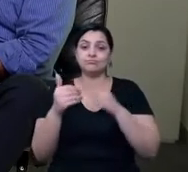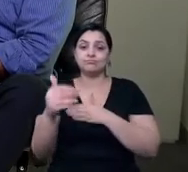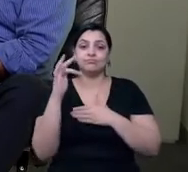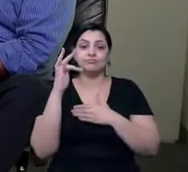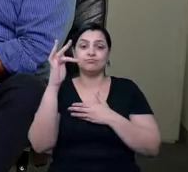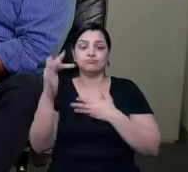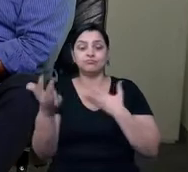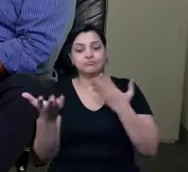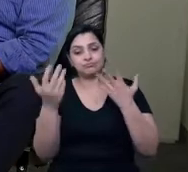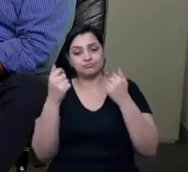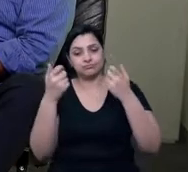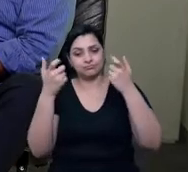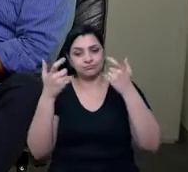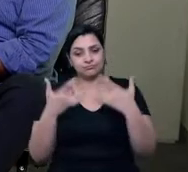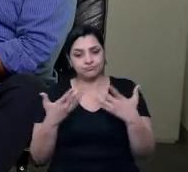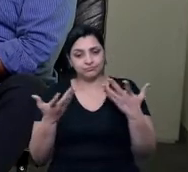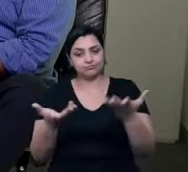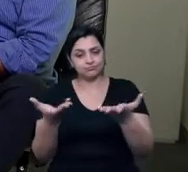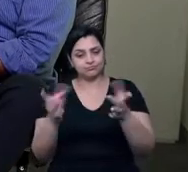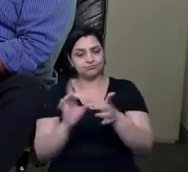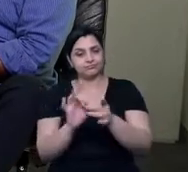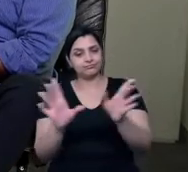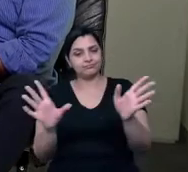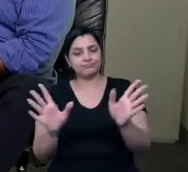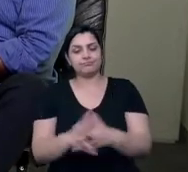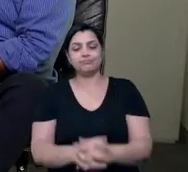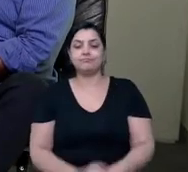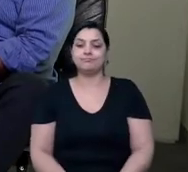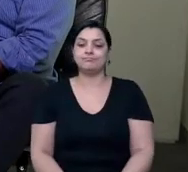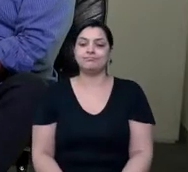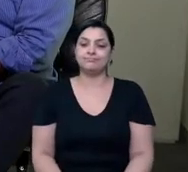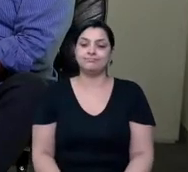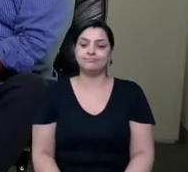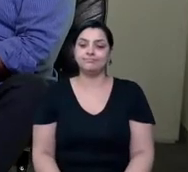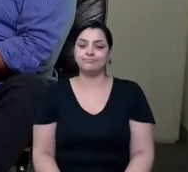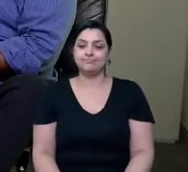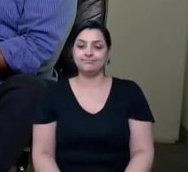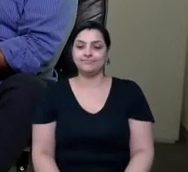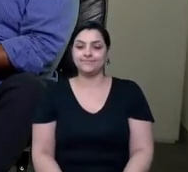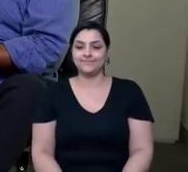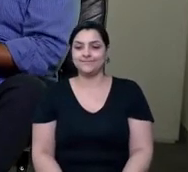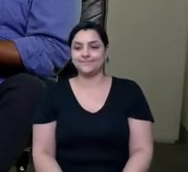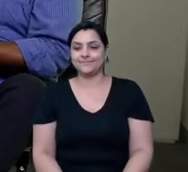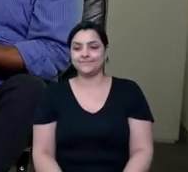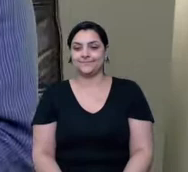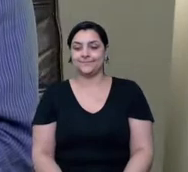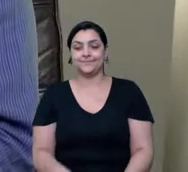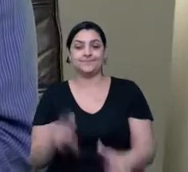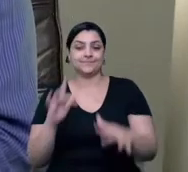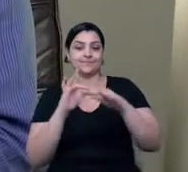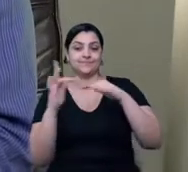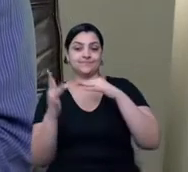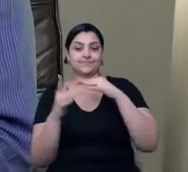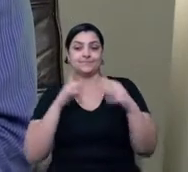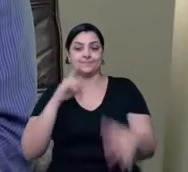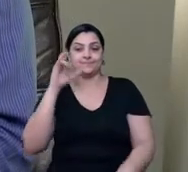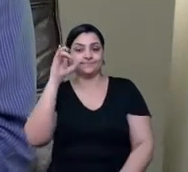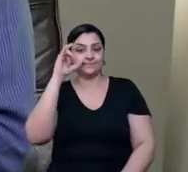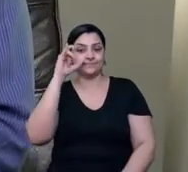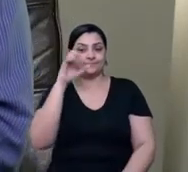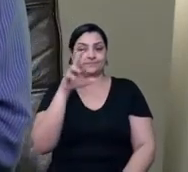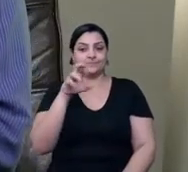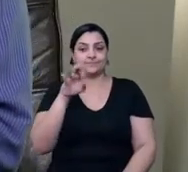aí o espaço aberto para você colocar as suas redes. É isso aí. Eu tenho um Instagram, é Ricieri